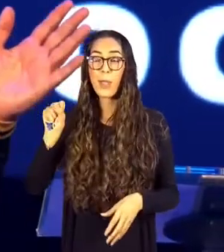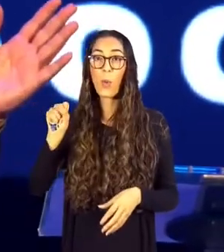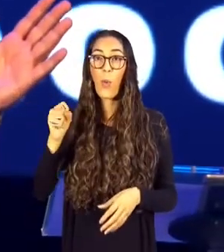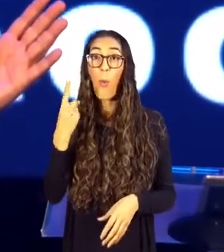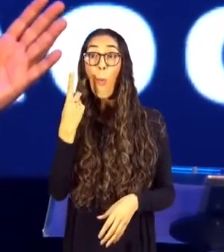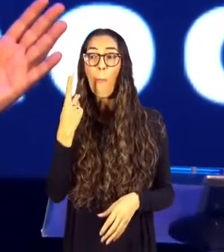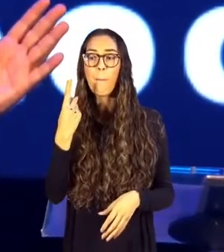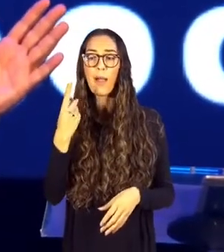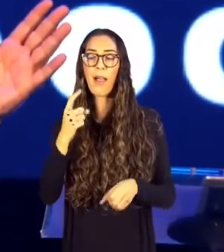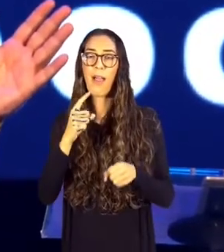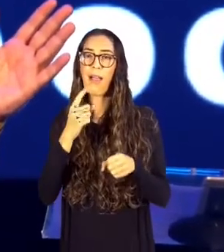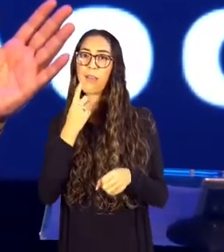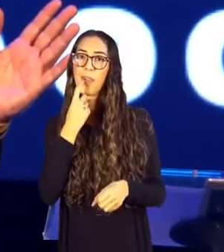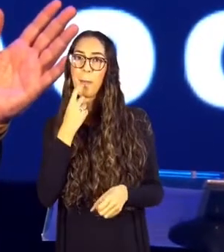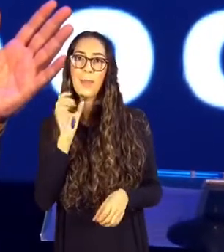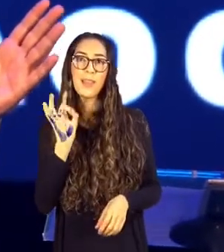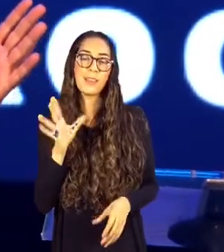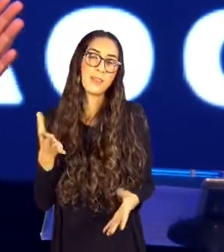16.